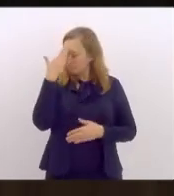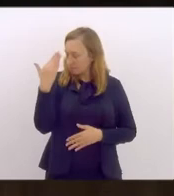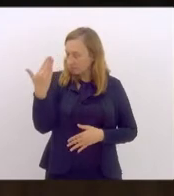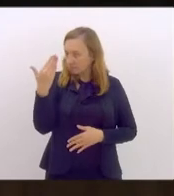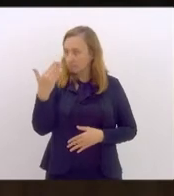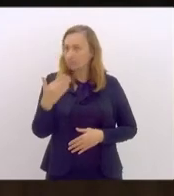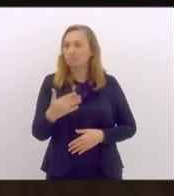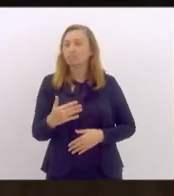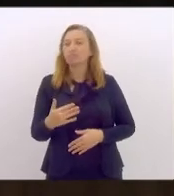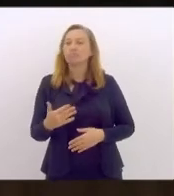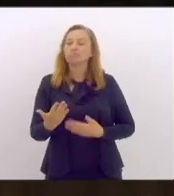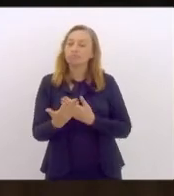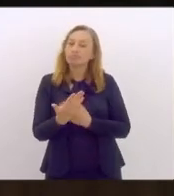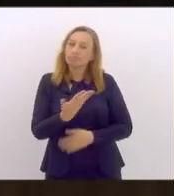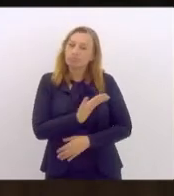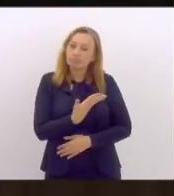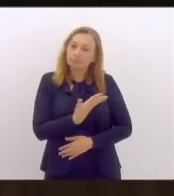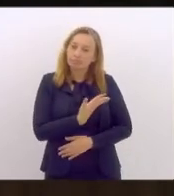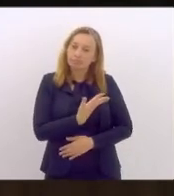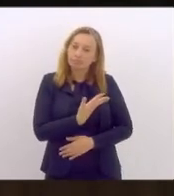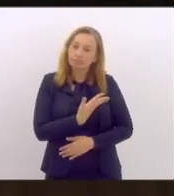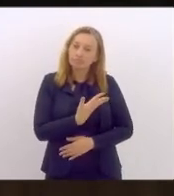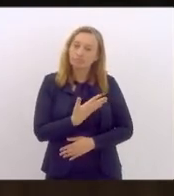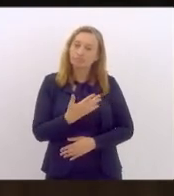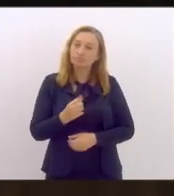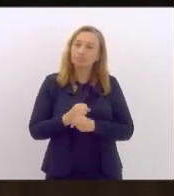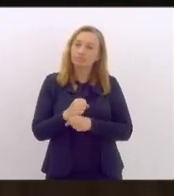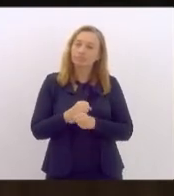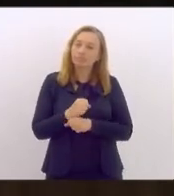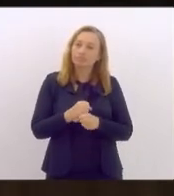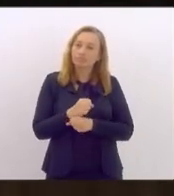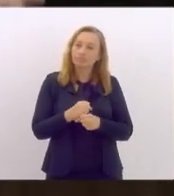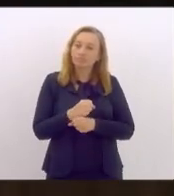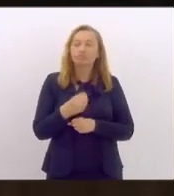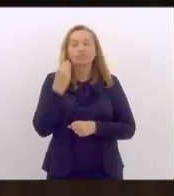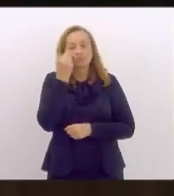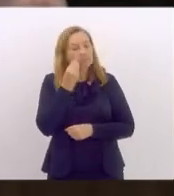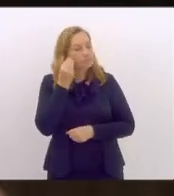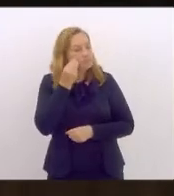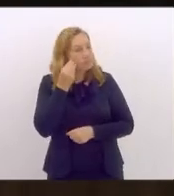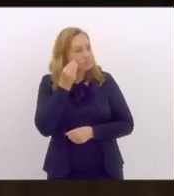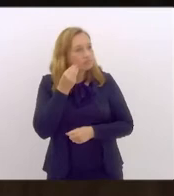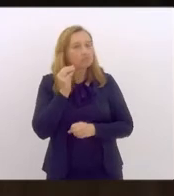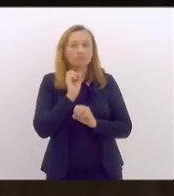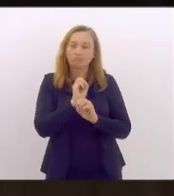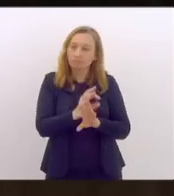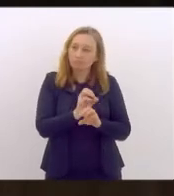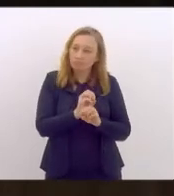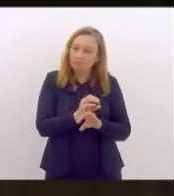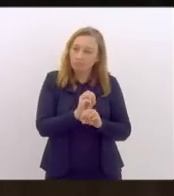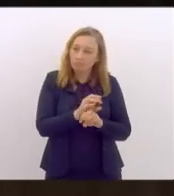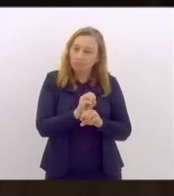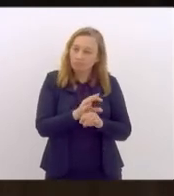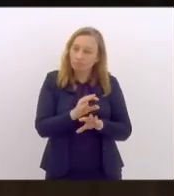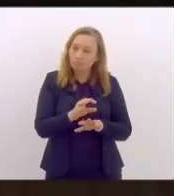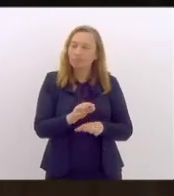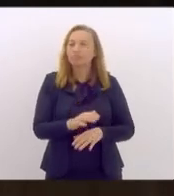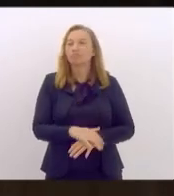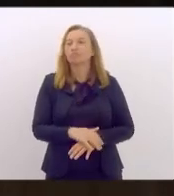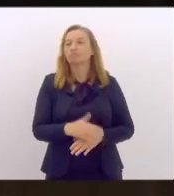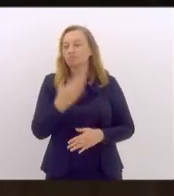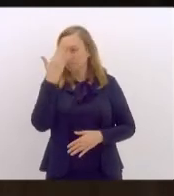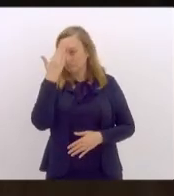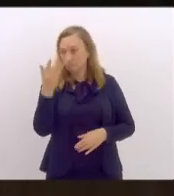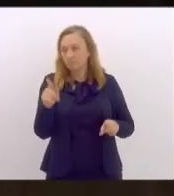pela amizade que vem me que vem me confiando a tantos anos é pela experiência pelos ensinamentos que desfruto na convivência com ela e